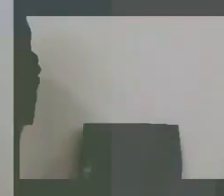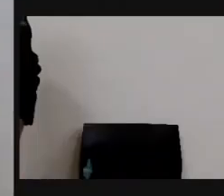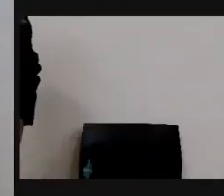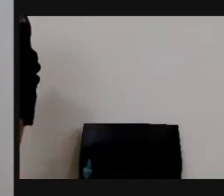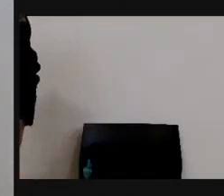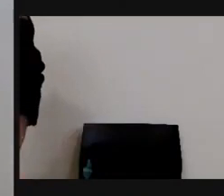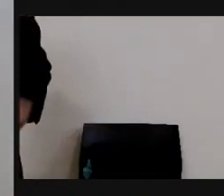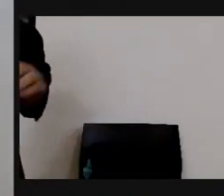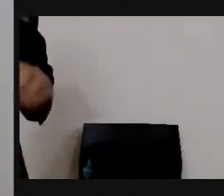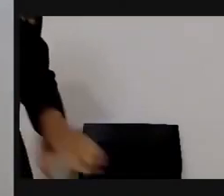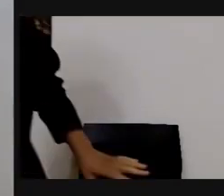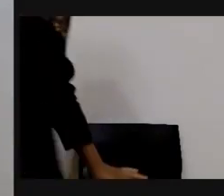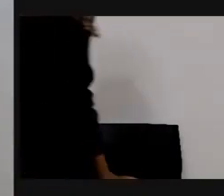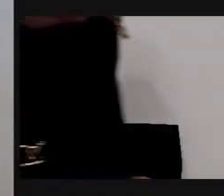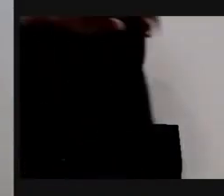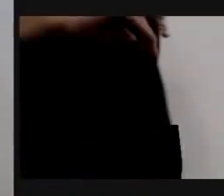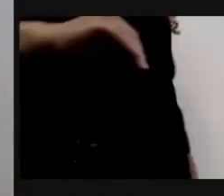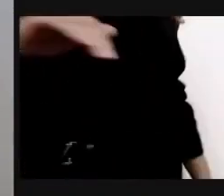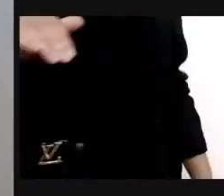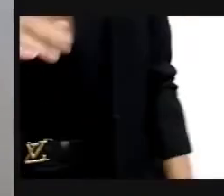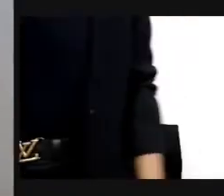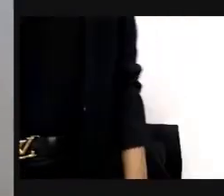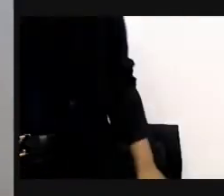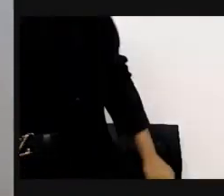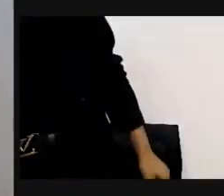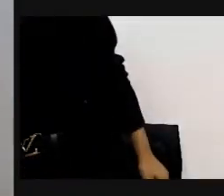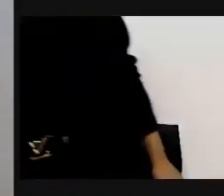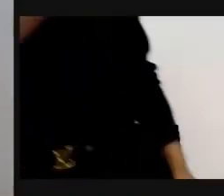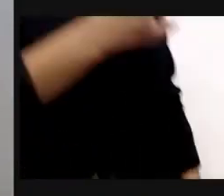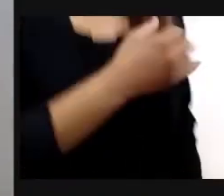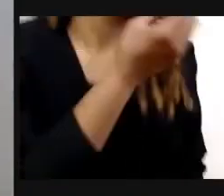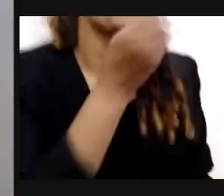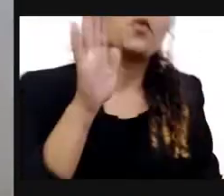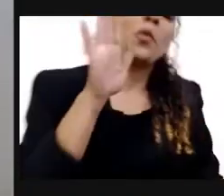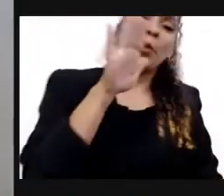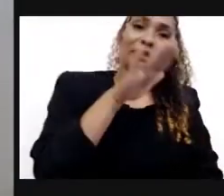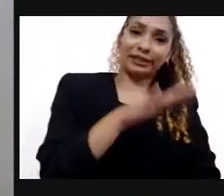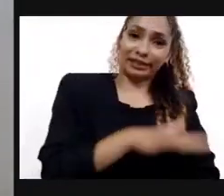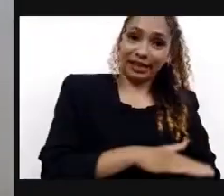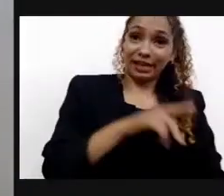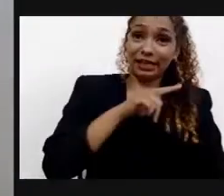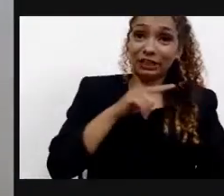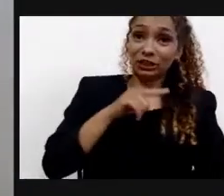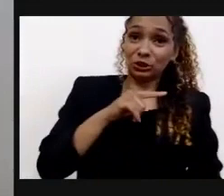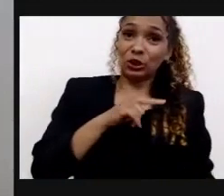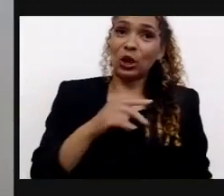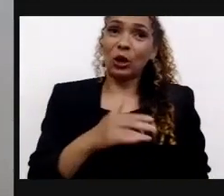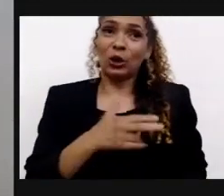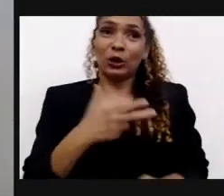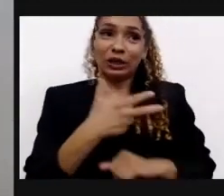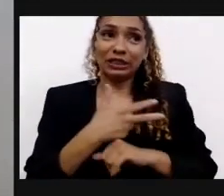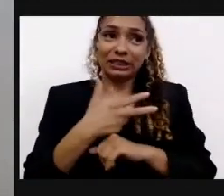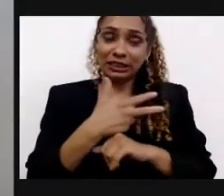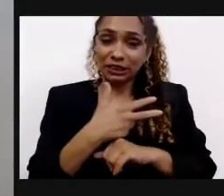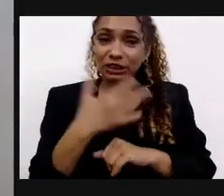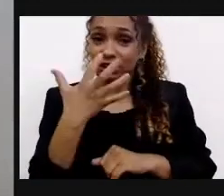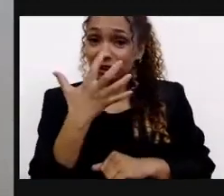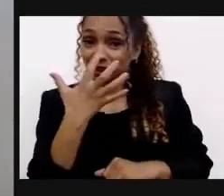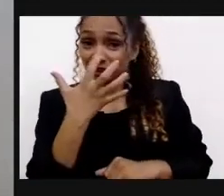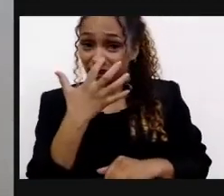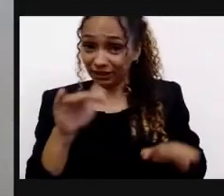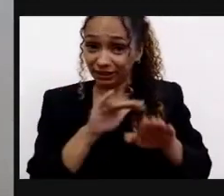muito boa tarde bom dia boa noite aí conforme né o seu horário de assistir este aqui